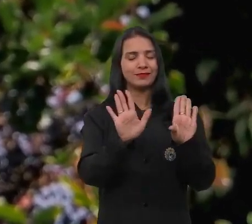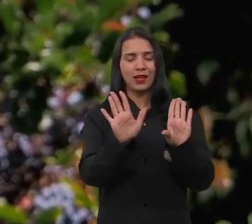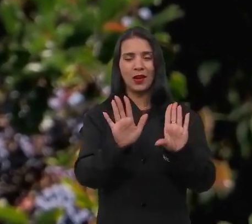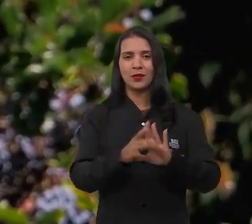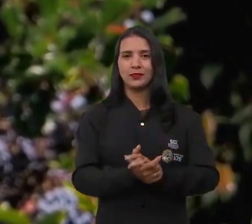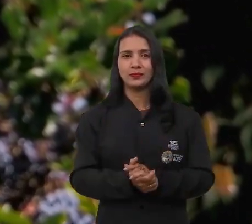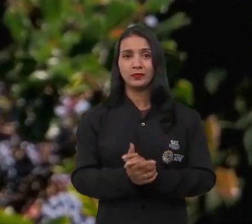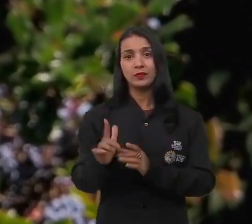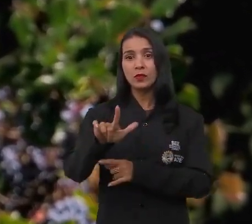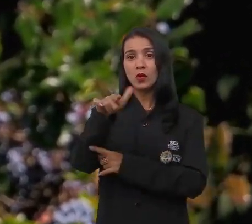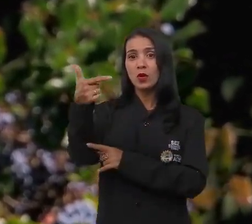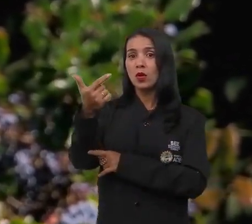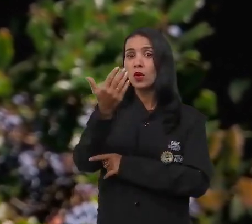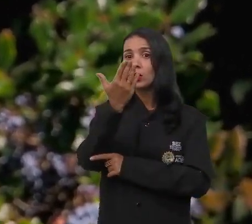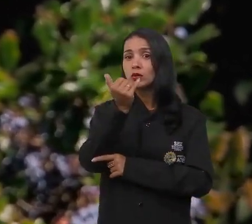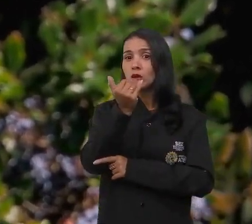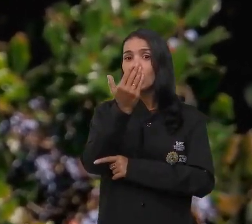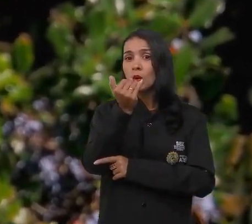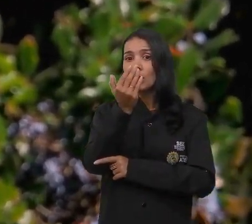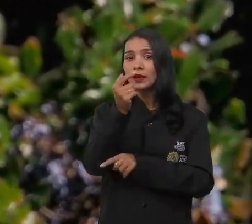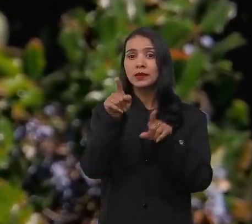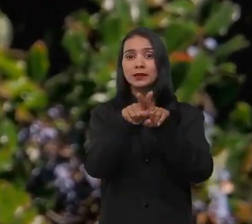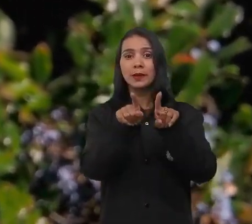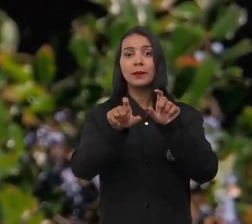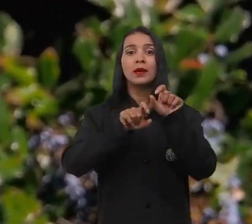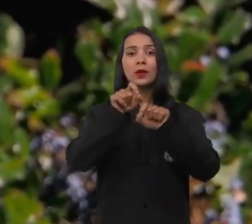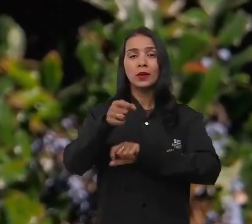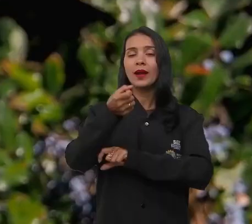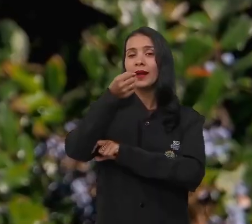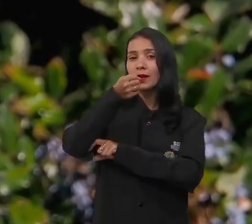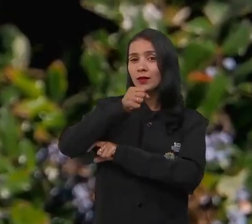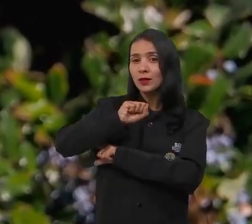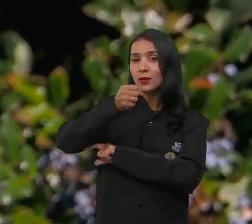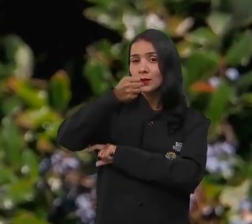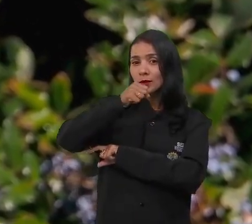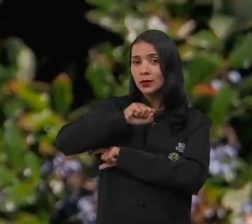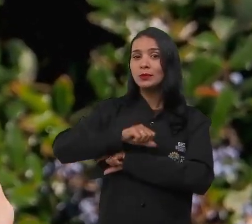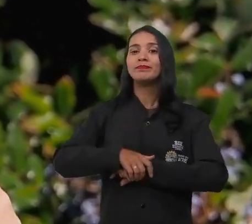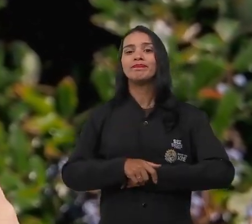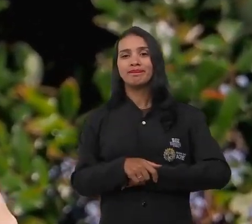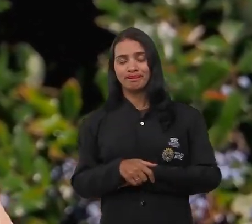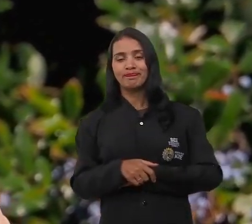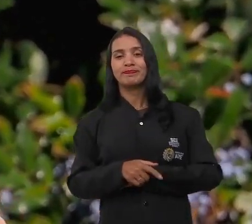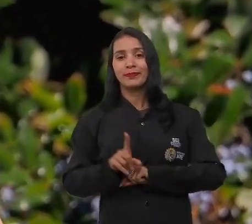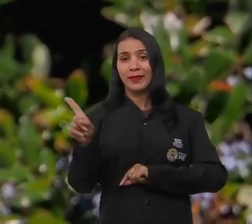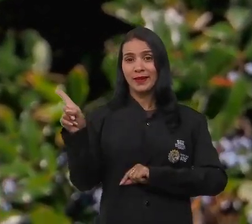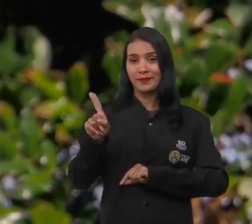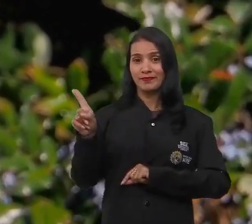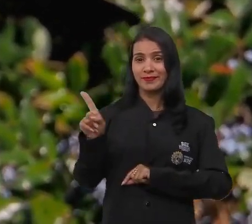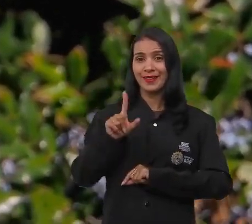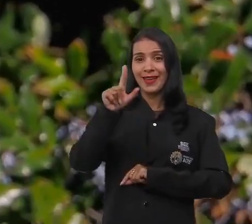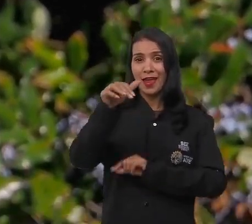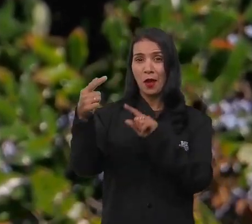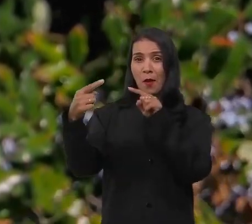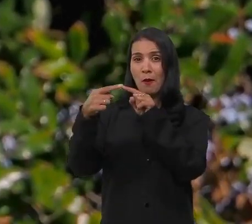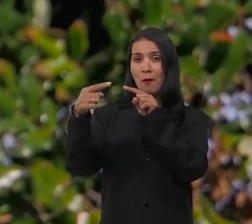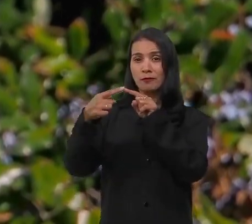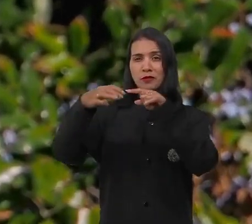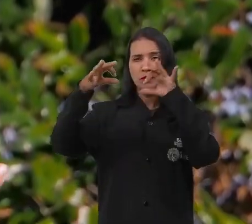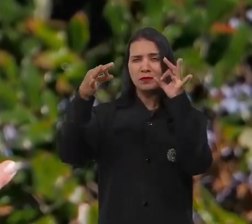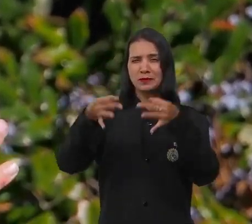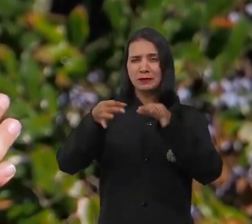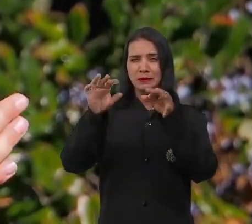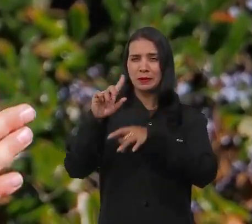gente, que tem muitos problemas nele é a questão dos sorvetes, né? Então, é a combinação ideal, né, para